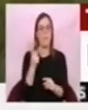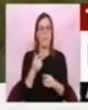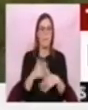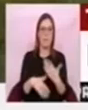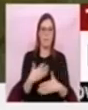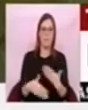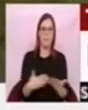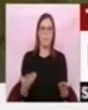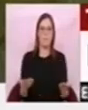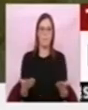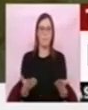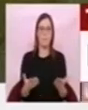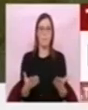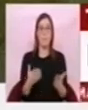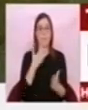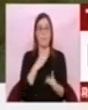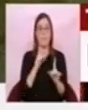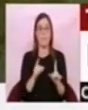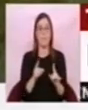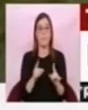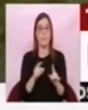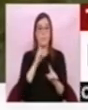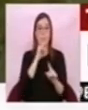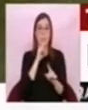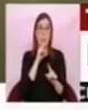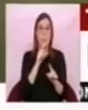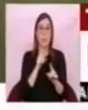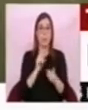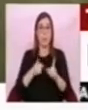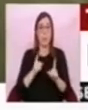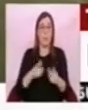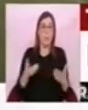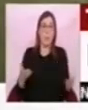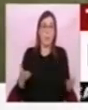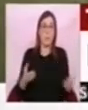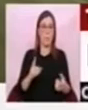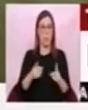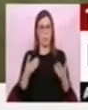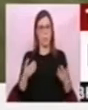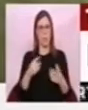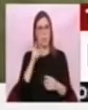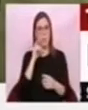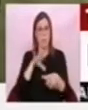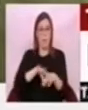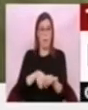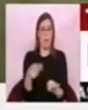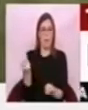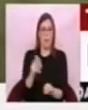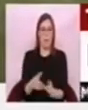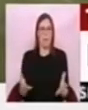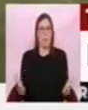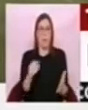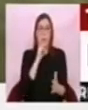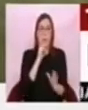ativa fica pelo menos mais possibilitada dentro daquilo que é a dimensão de uma tragédia,